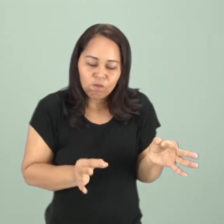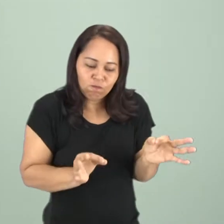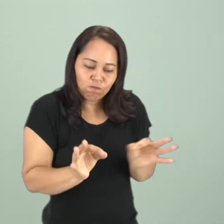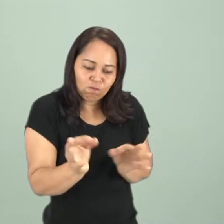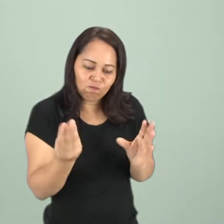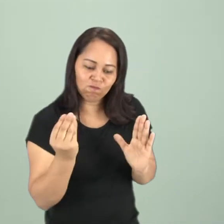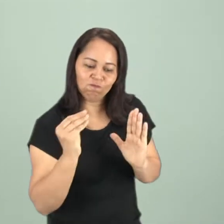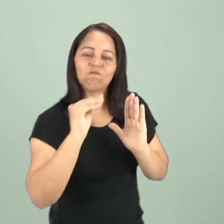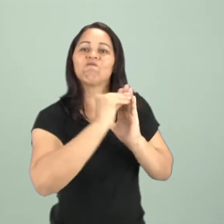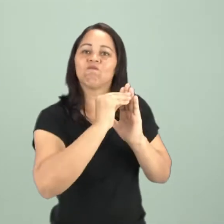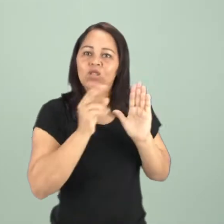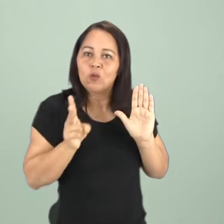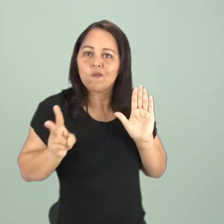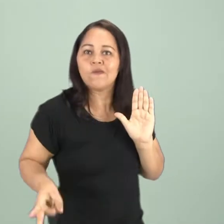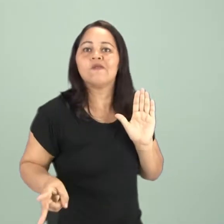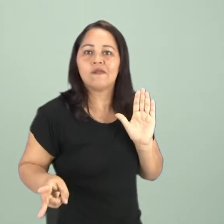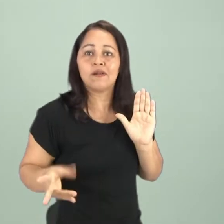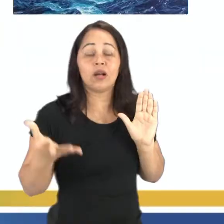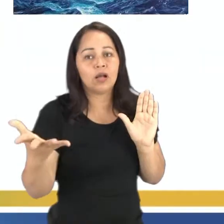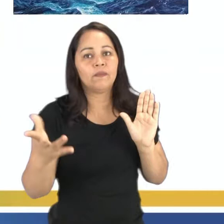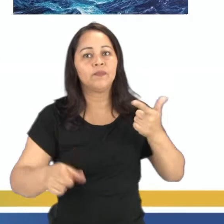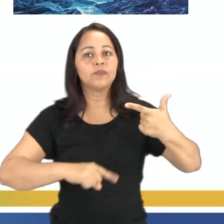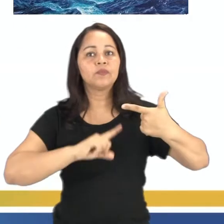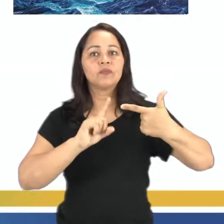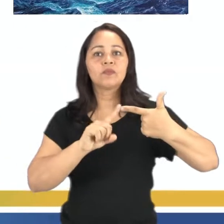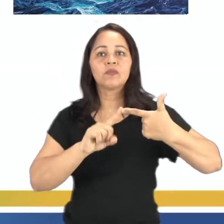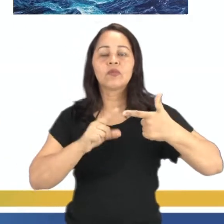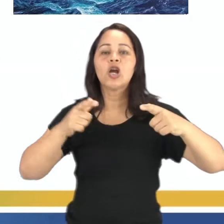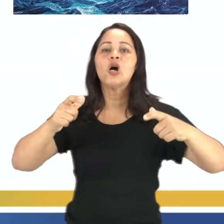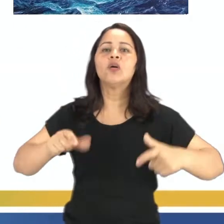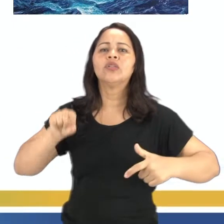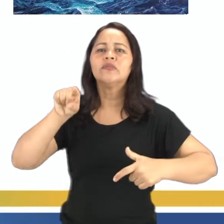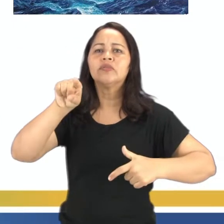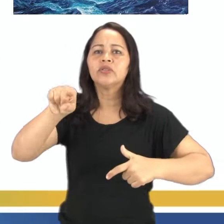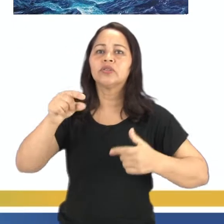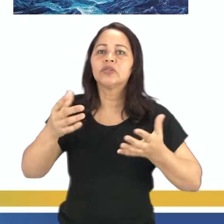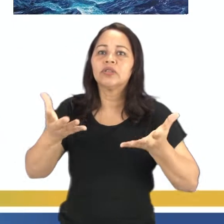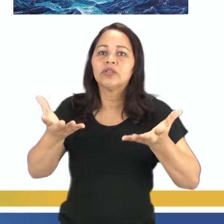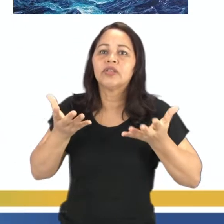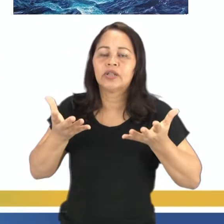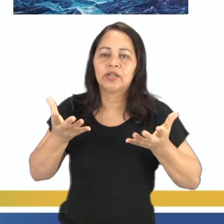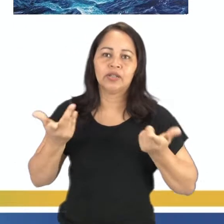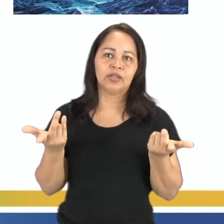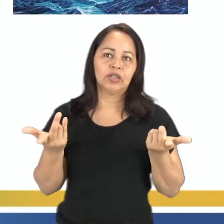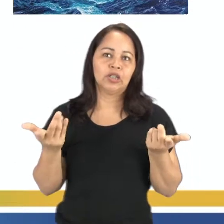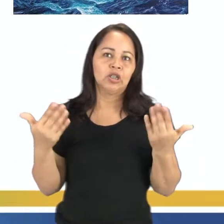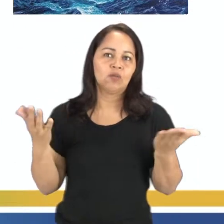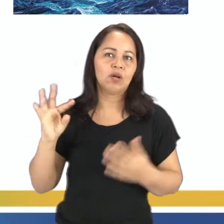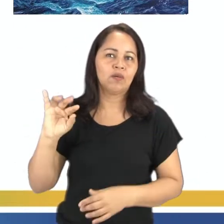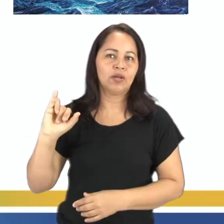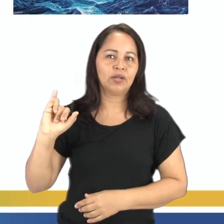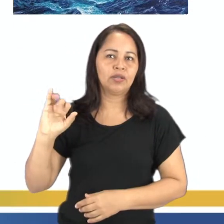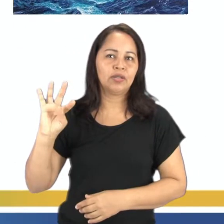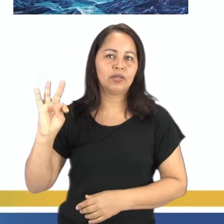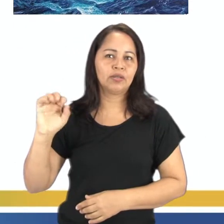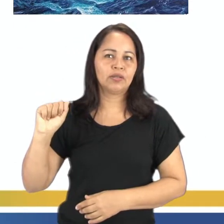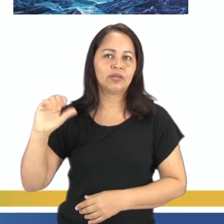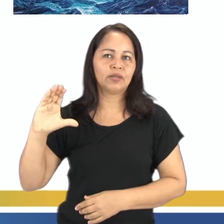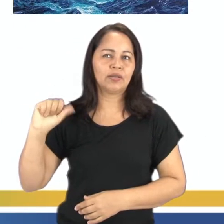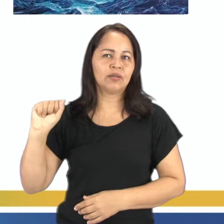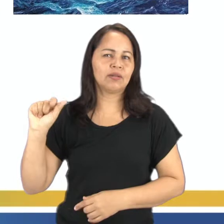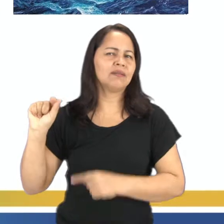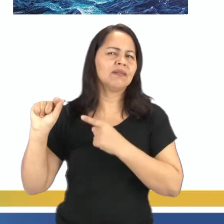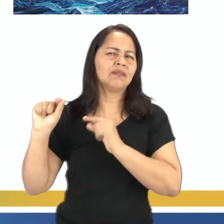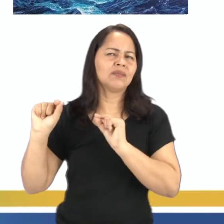aí, você já pensou nisso? Segundo, aonde você quer chegar? Onde está a sua Ítaca? Quem estava comigo na aula anterior, lembra